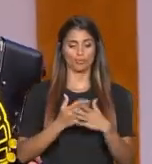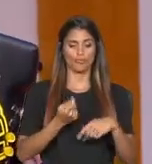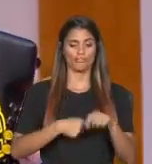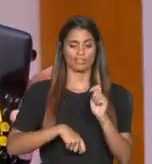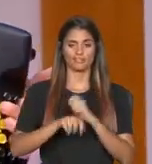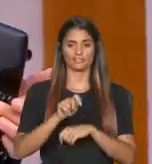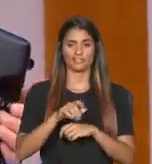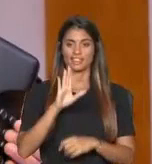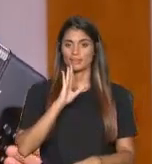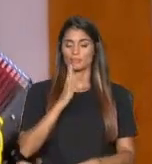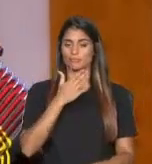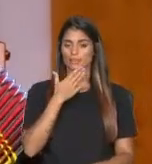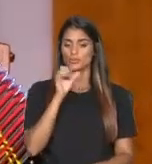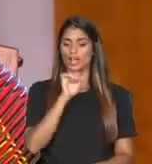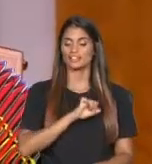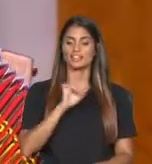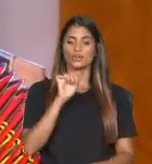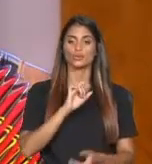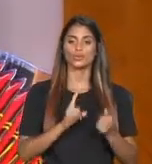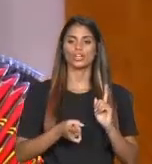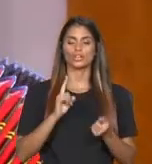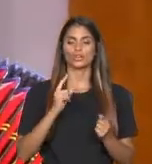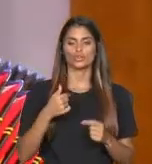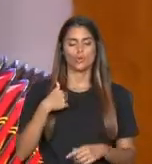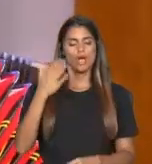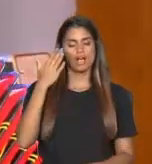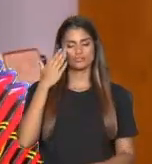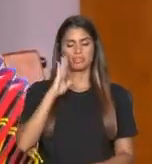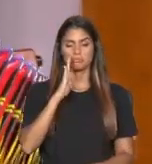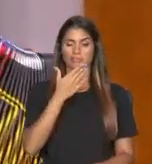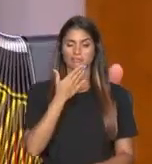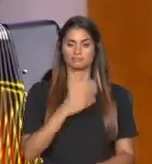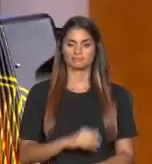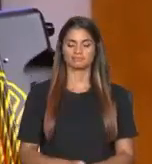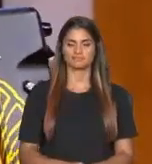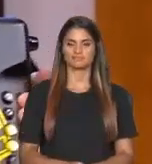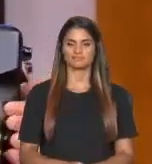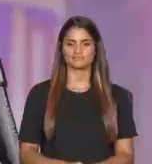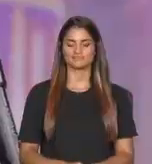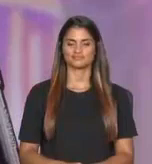que depende o cantar? Eu cá acho que depende.